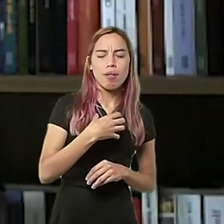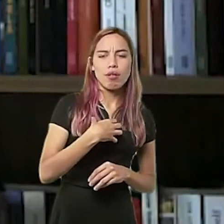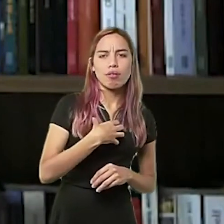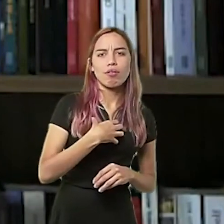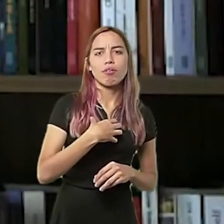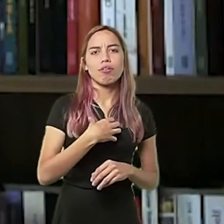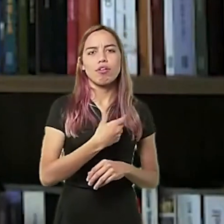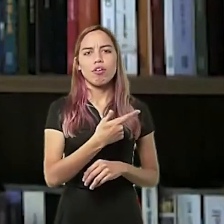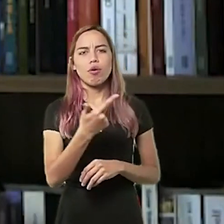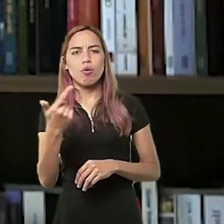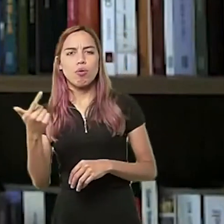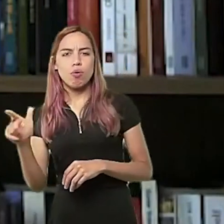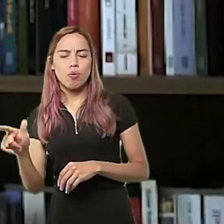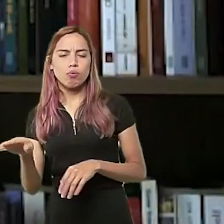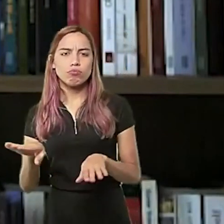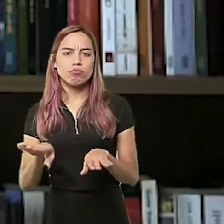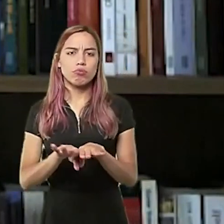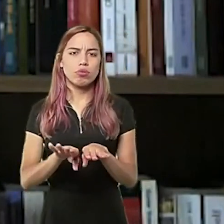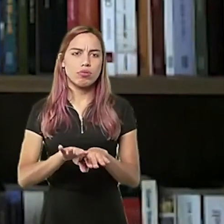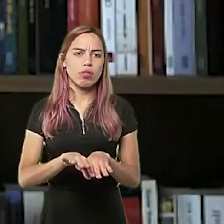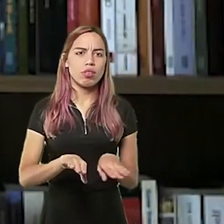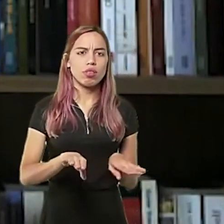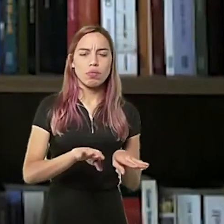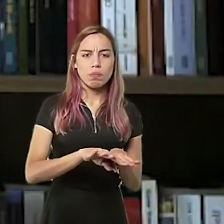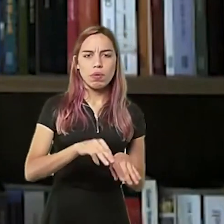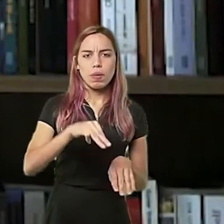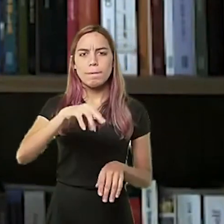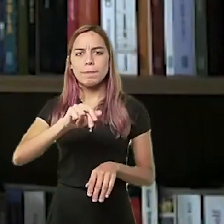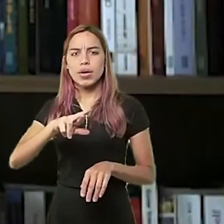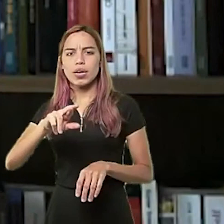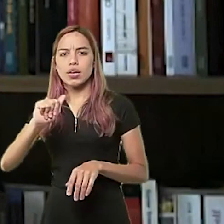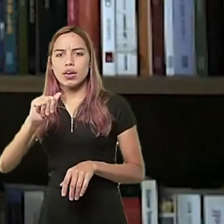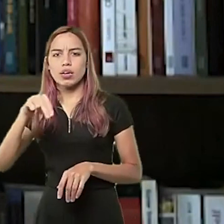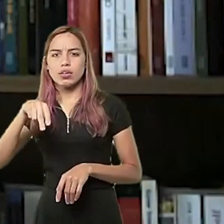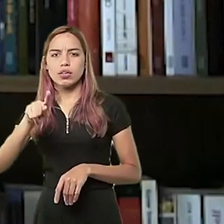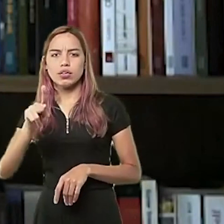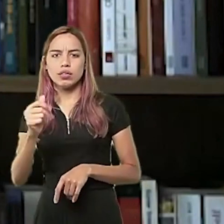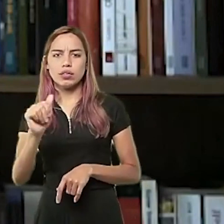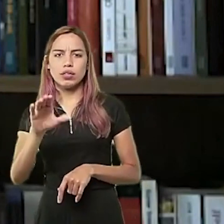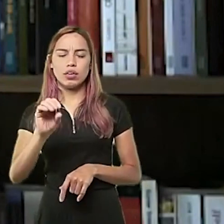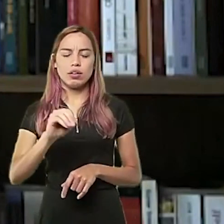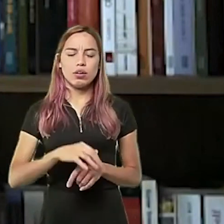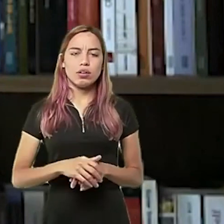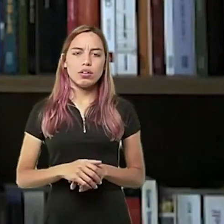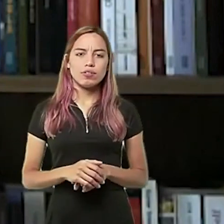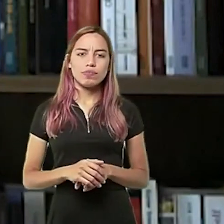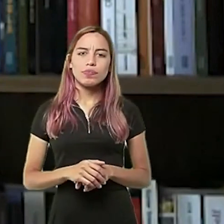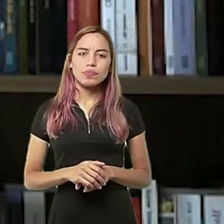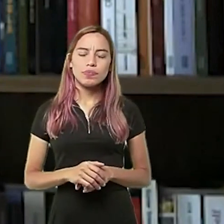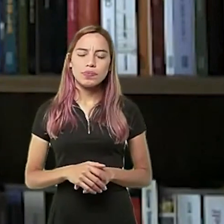moro na Bahia, mas também morei no Maranhão e andei pelo interior do Maranhão,